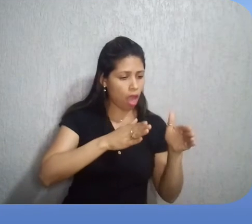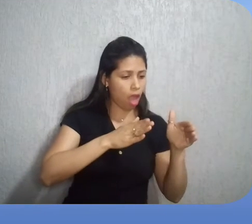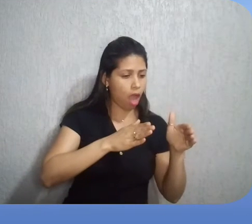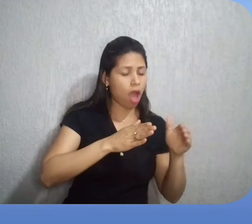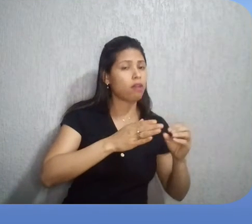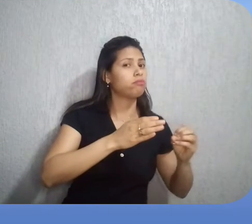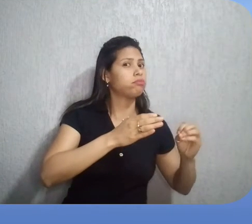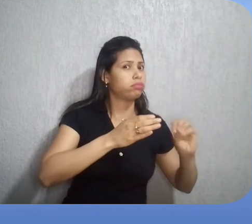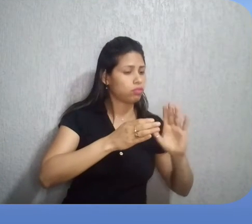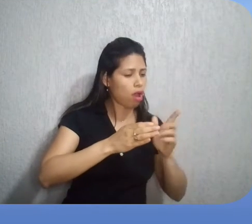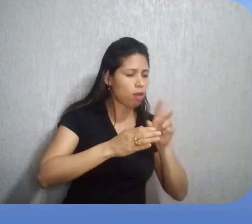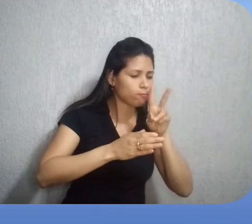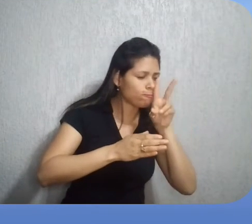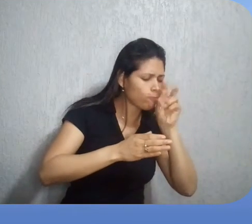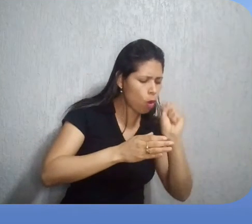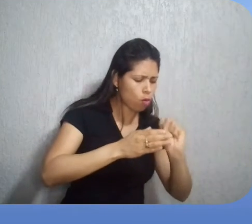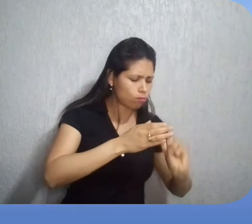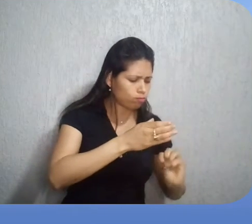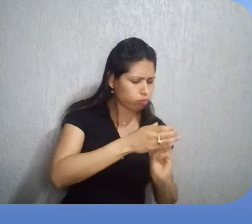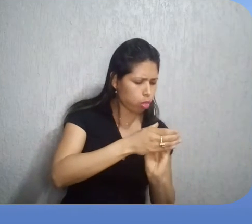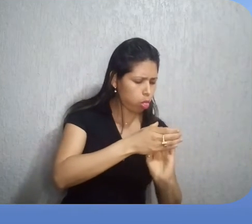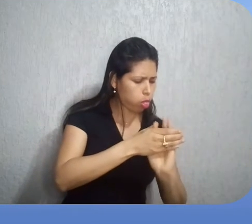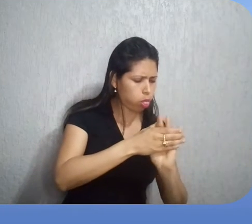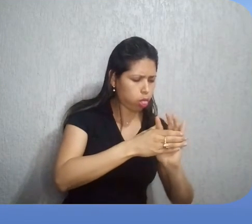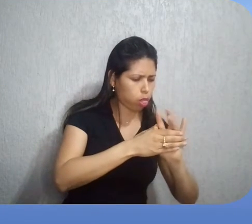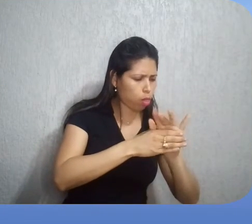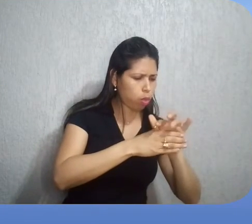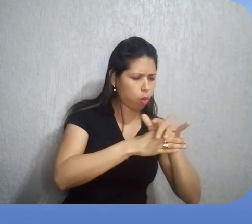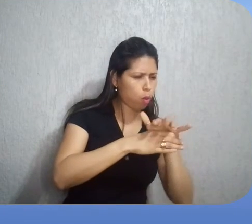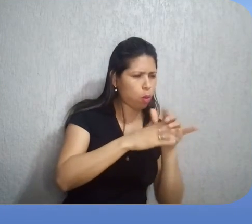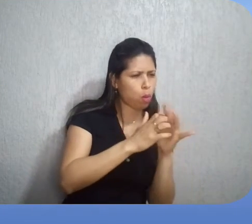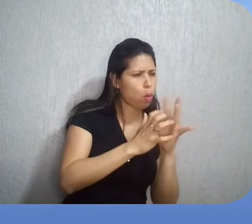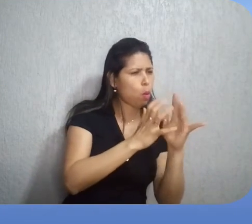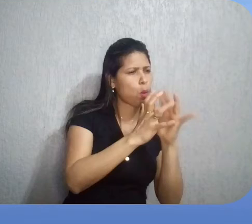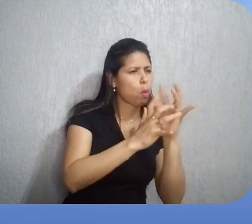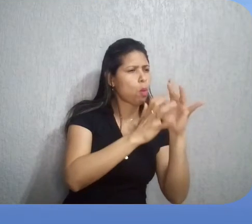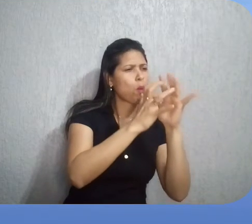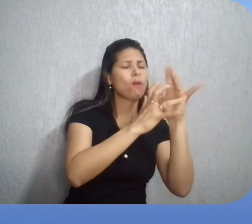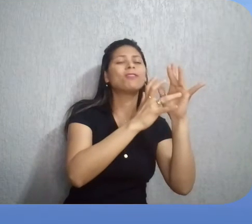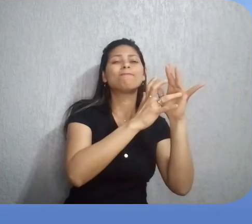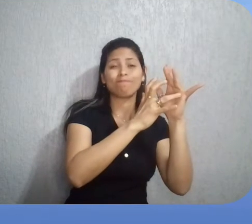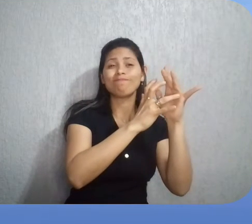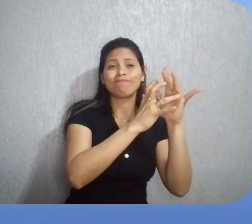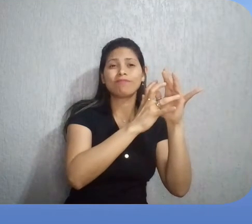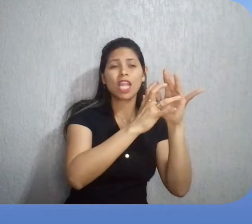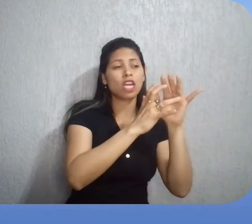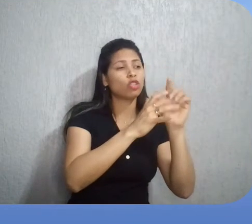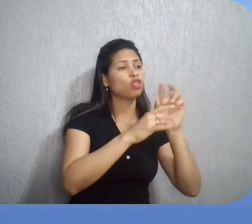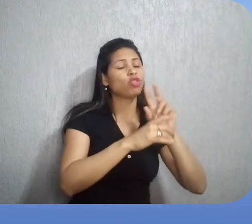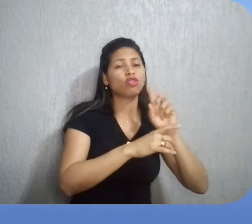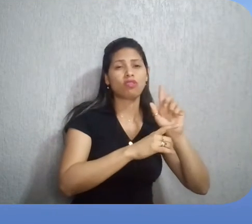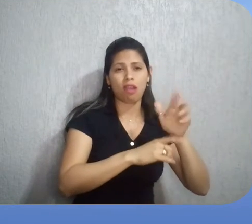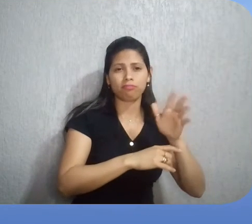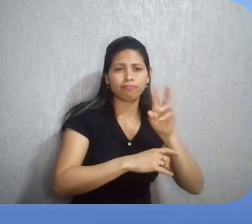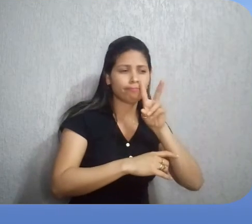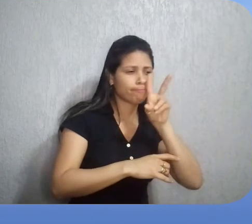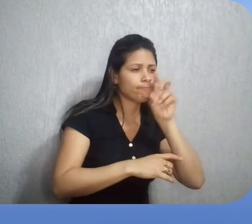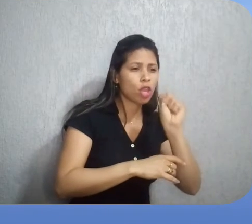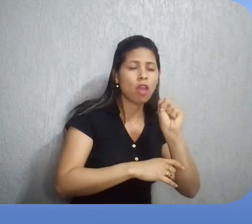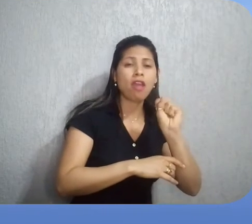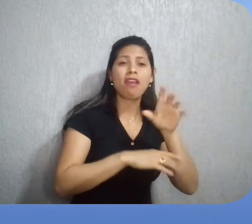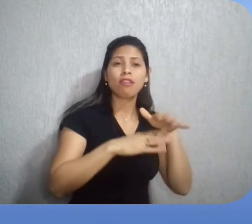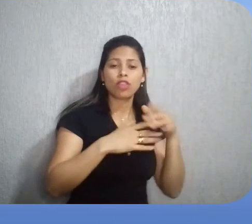momento vai formando aqui o que a gente olha, olhando por cima, né? Diz que surgiu uma ilha